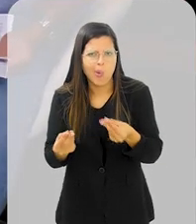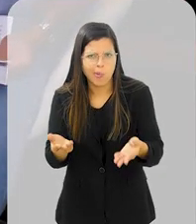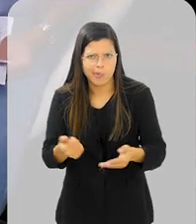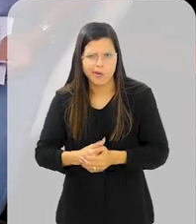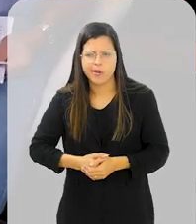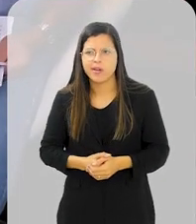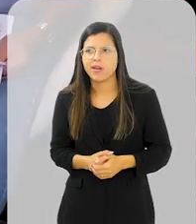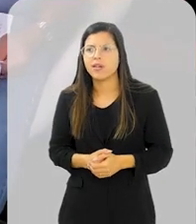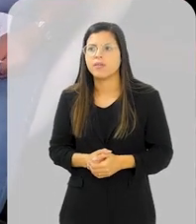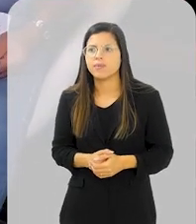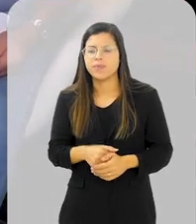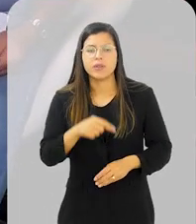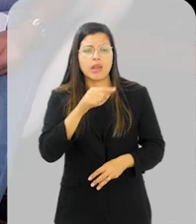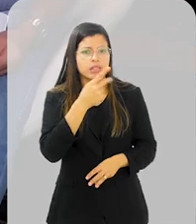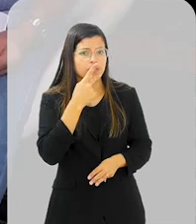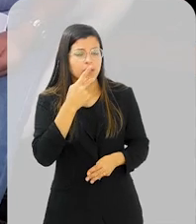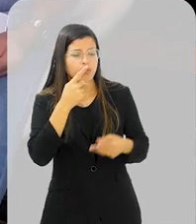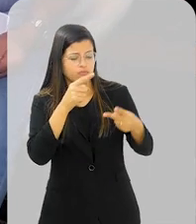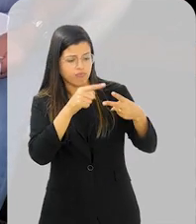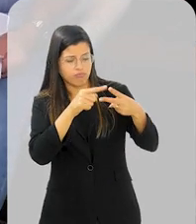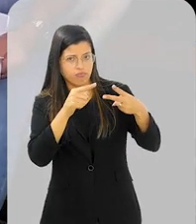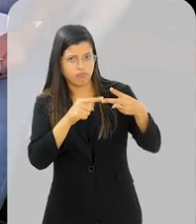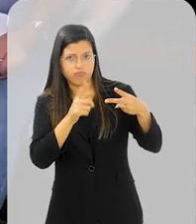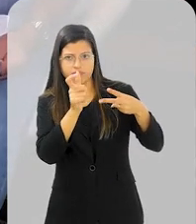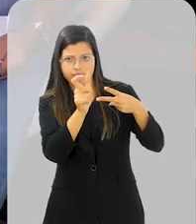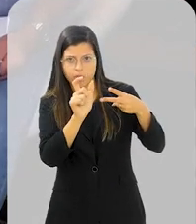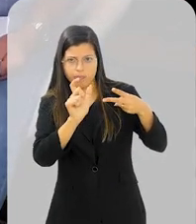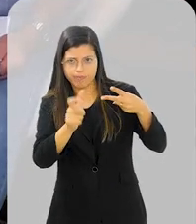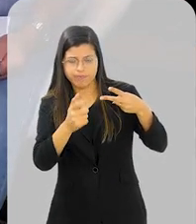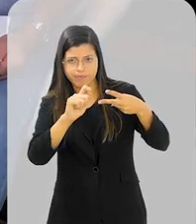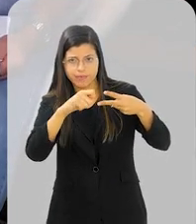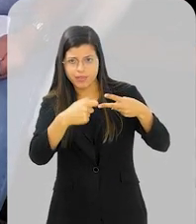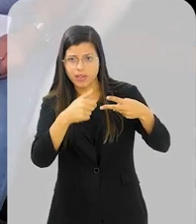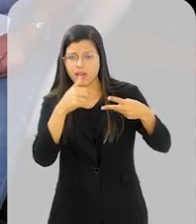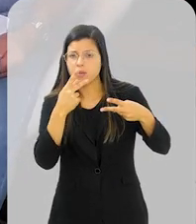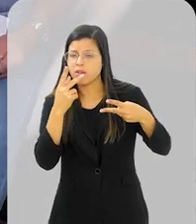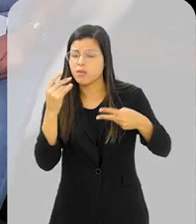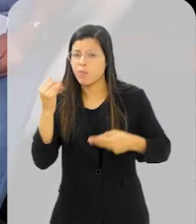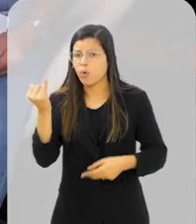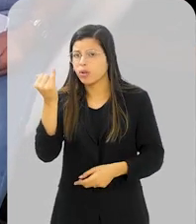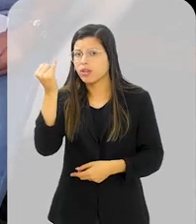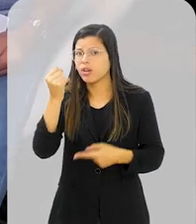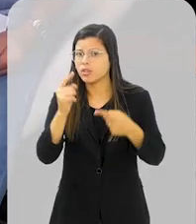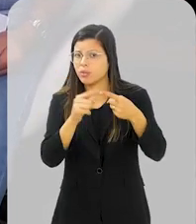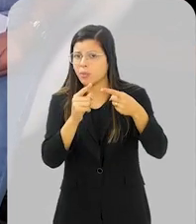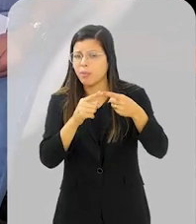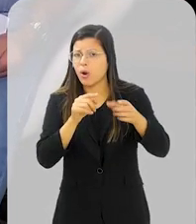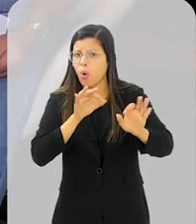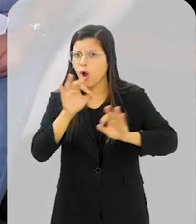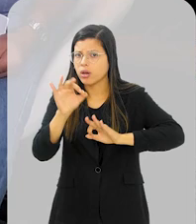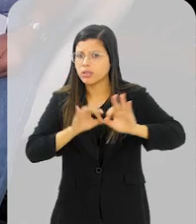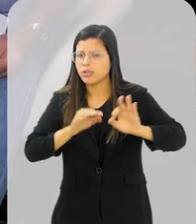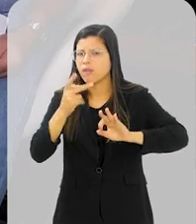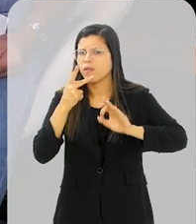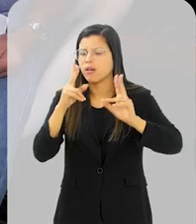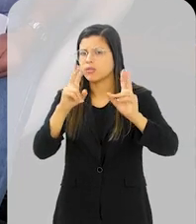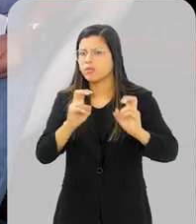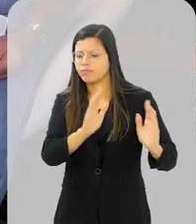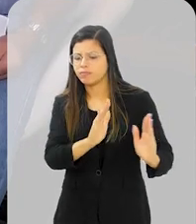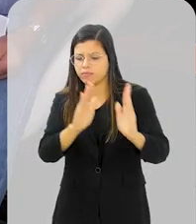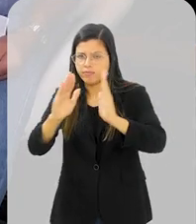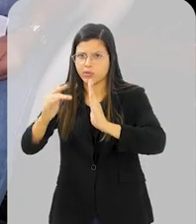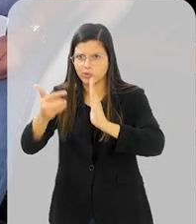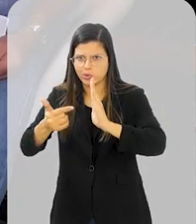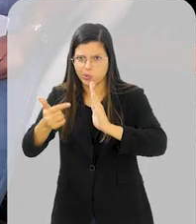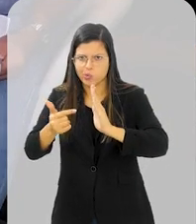Já, Rafael, você tocou nessas 2 palavras que são fundamentais. Uma delas, organização. Vamos tratar desse assunto na